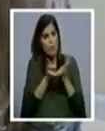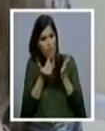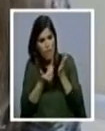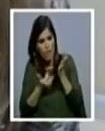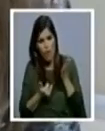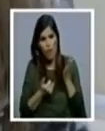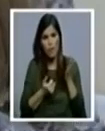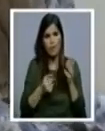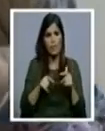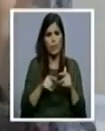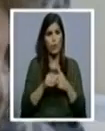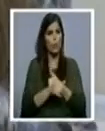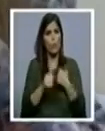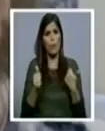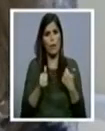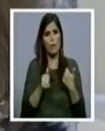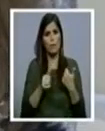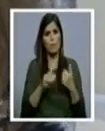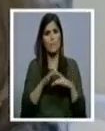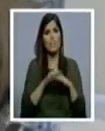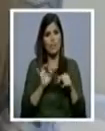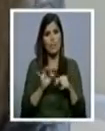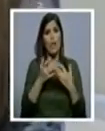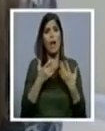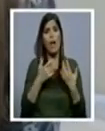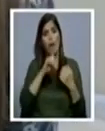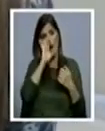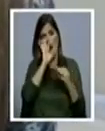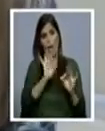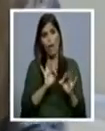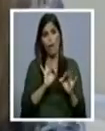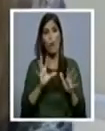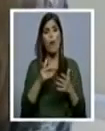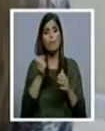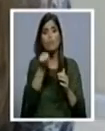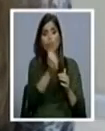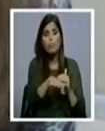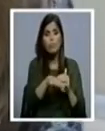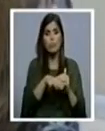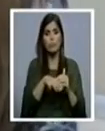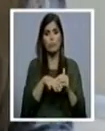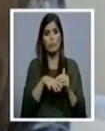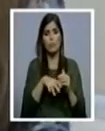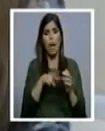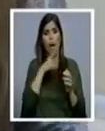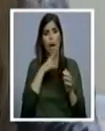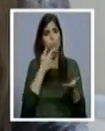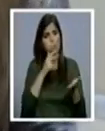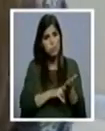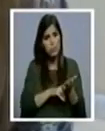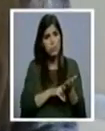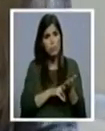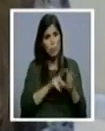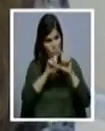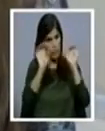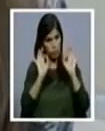de soluções, tudo bem, soluções sintéticas. A nossa grande admiração é que quando nós aplicamos um efluente real, que era mesmo